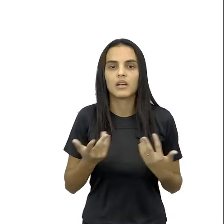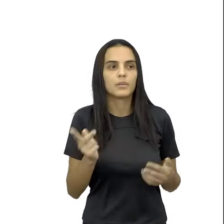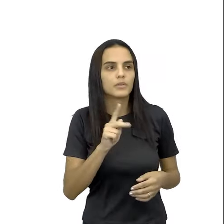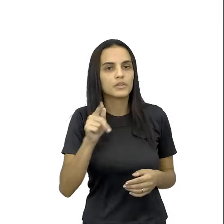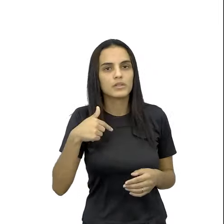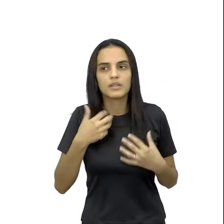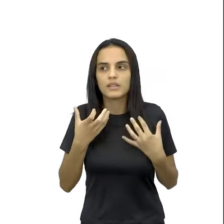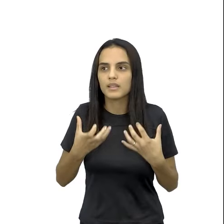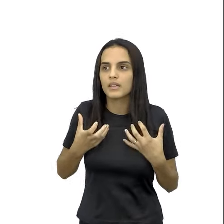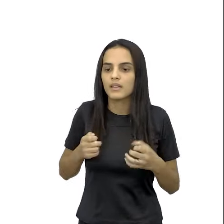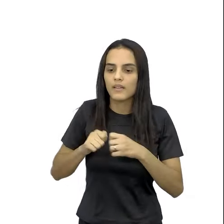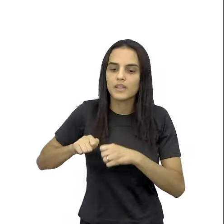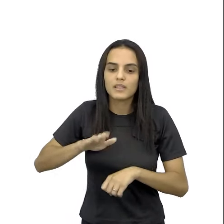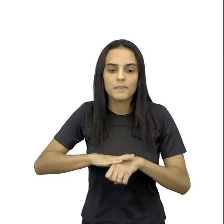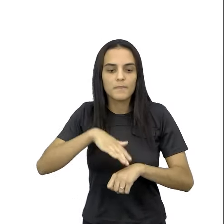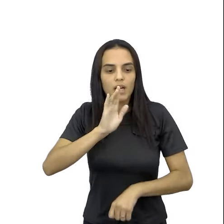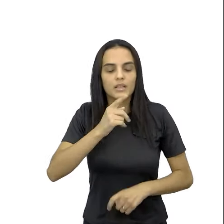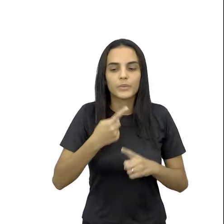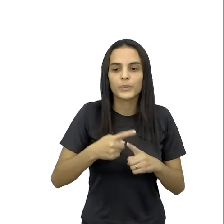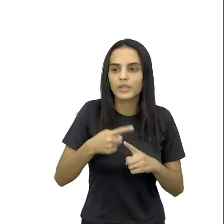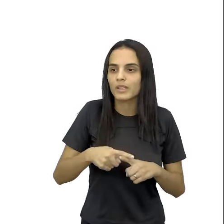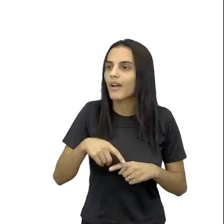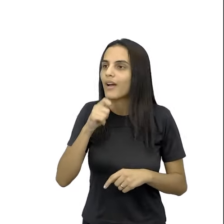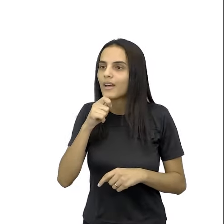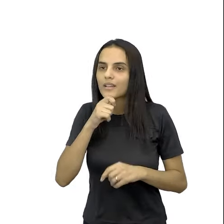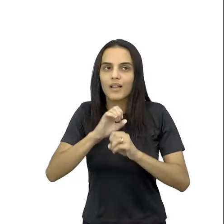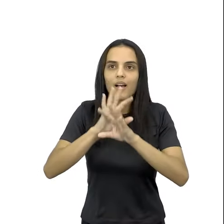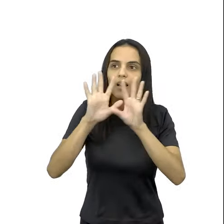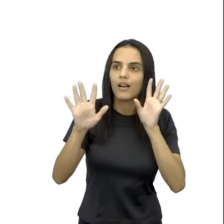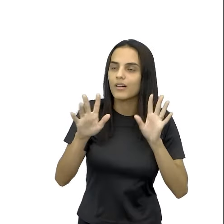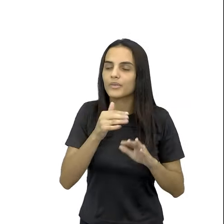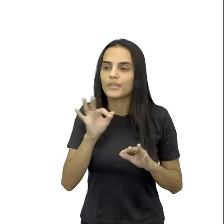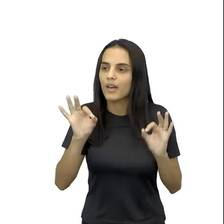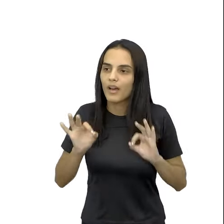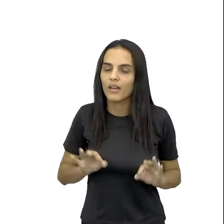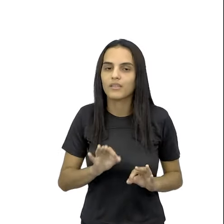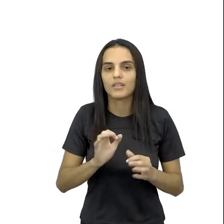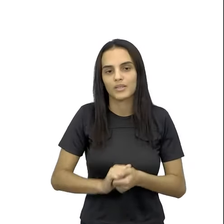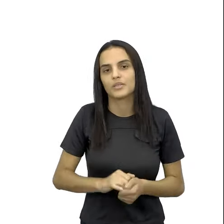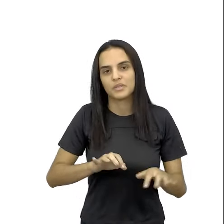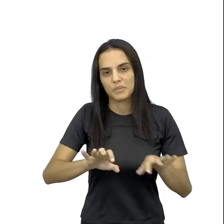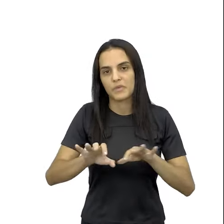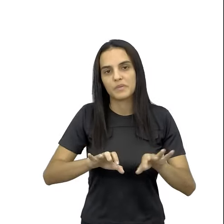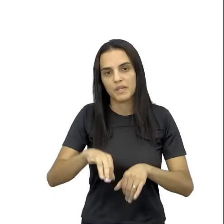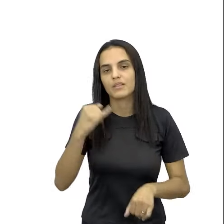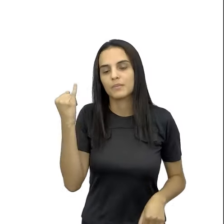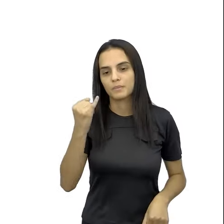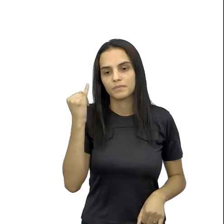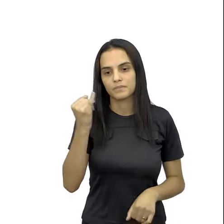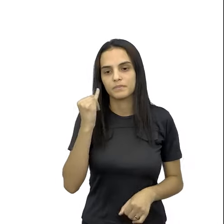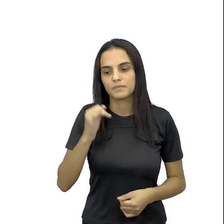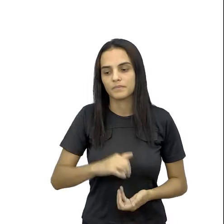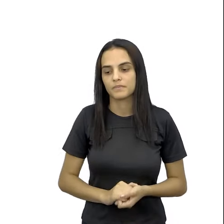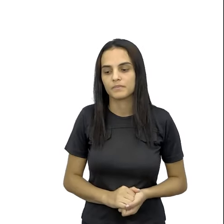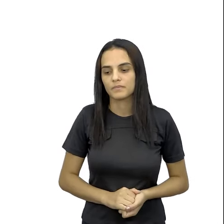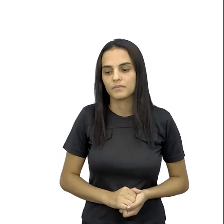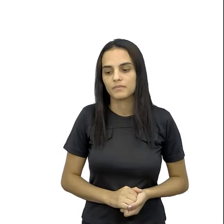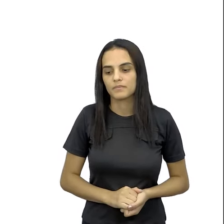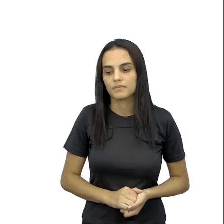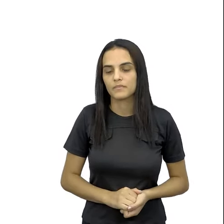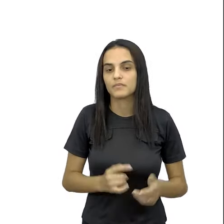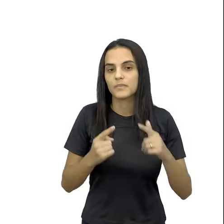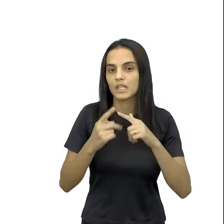gente queria fazer mais um pouco disso, porque isso ainda não ficou claro, né? Acho que esses movimentos são importantes, né, para